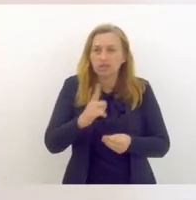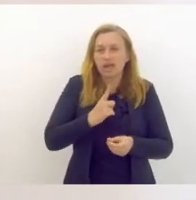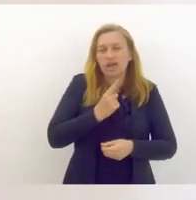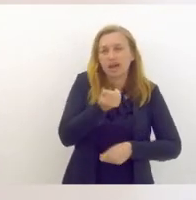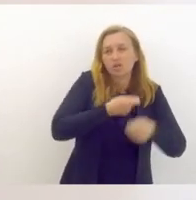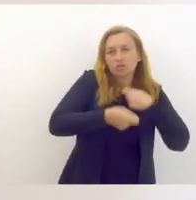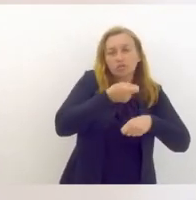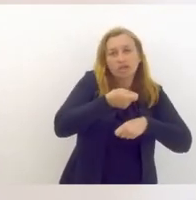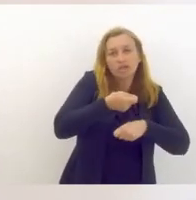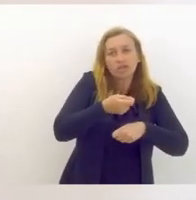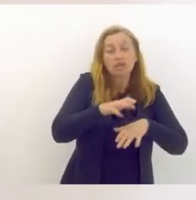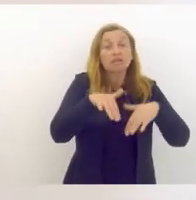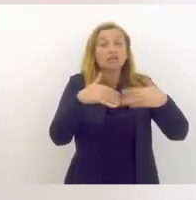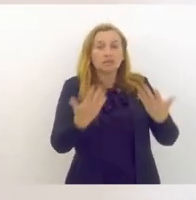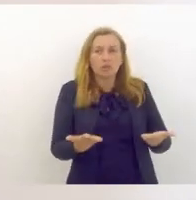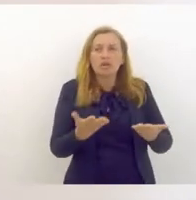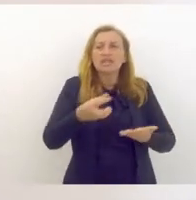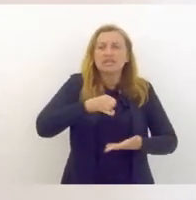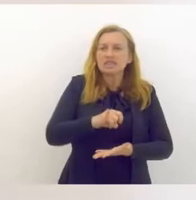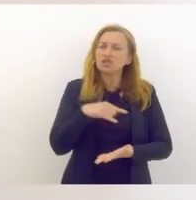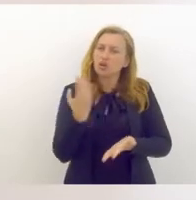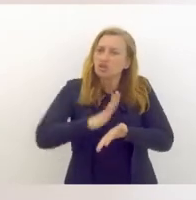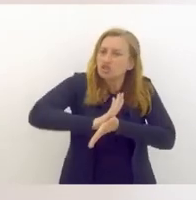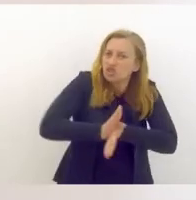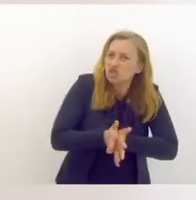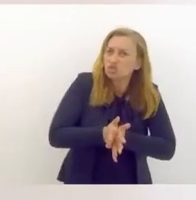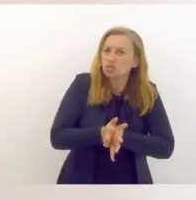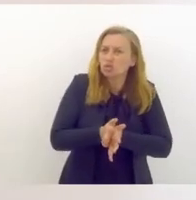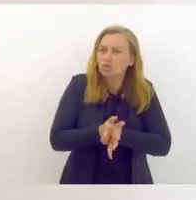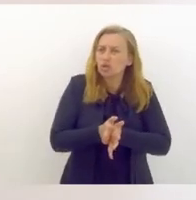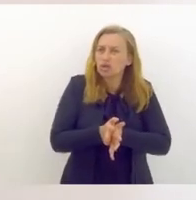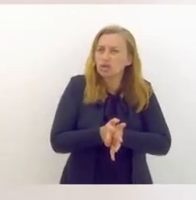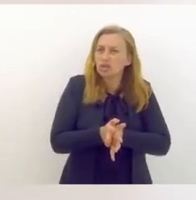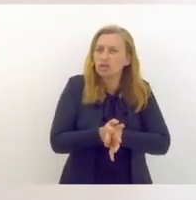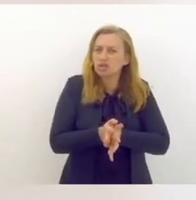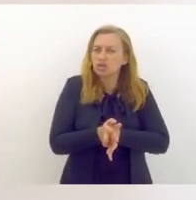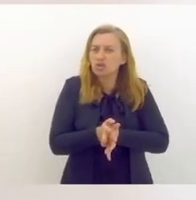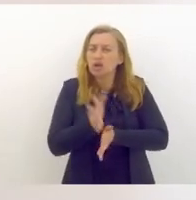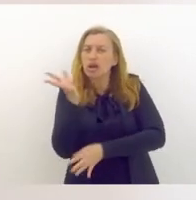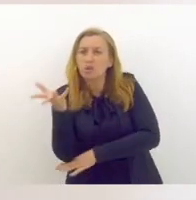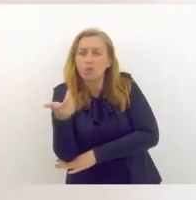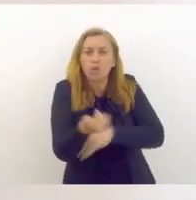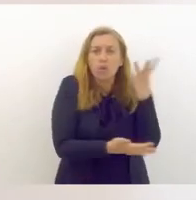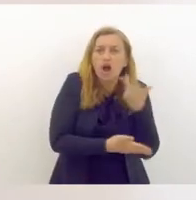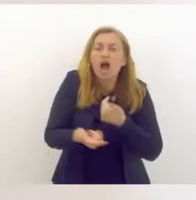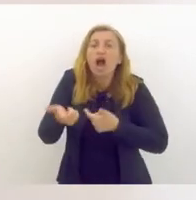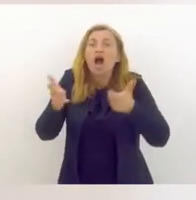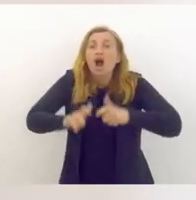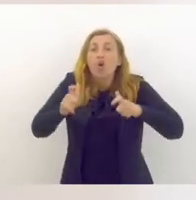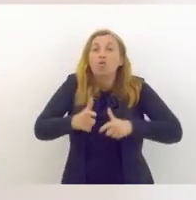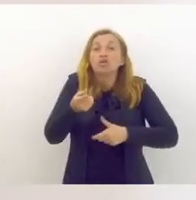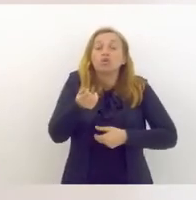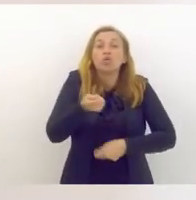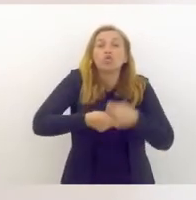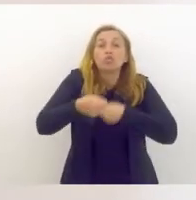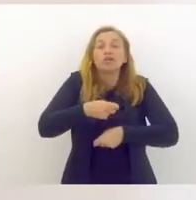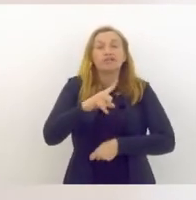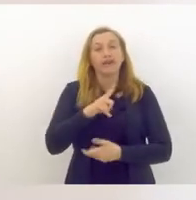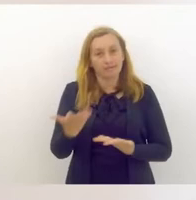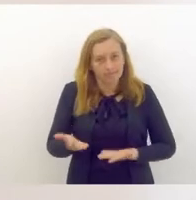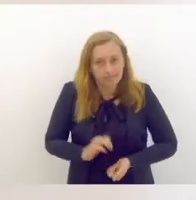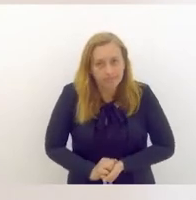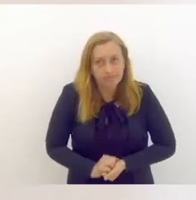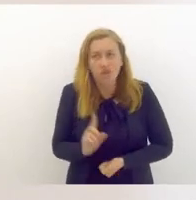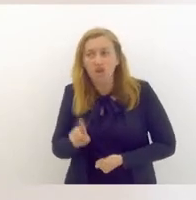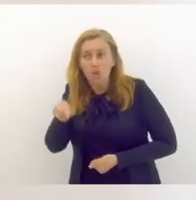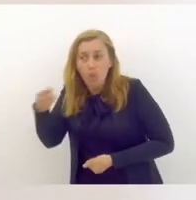produtivos. Ora, se nós destruímos os nossos recursos naturais, de onde que vai ter a economia? E